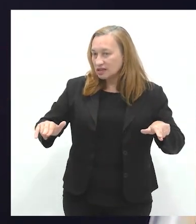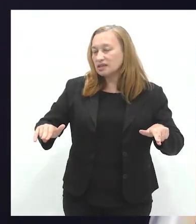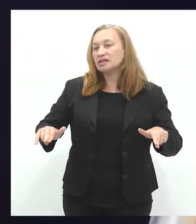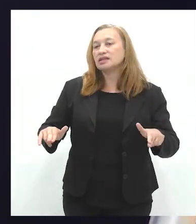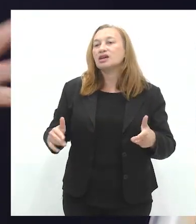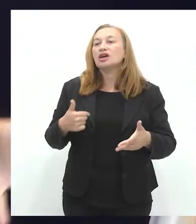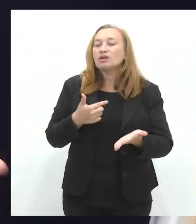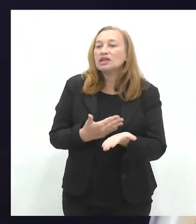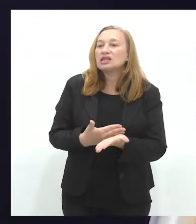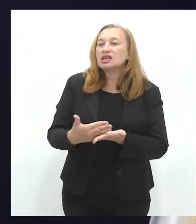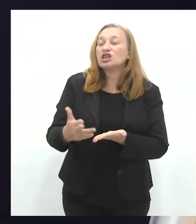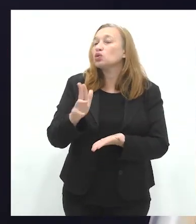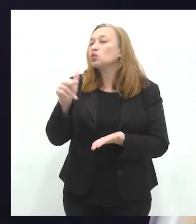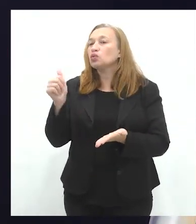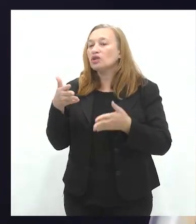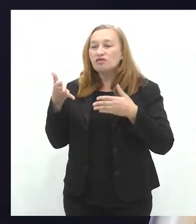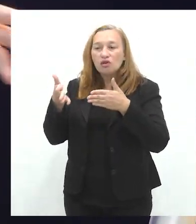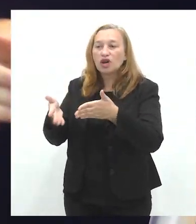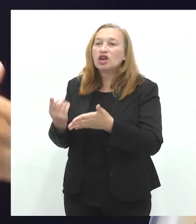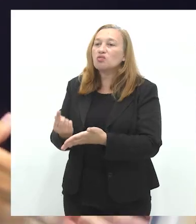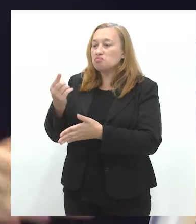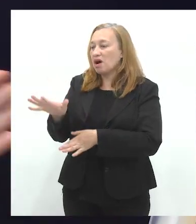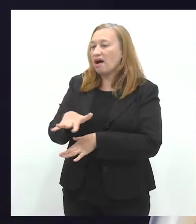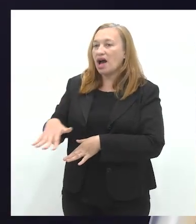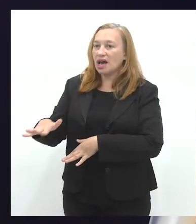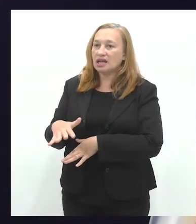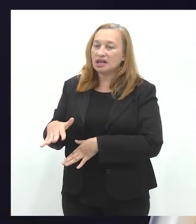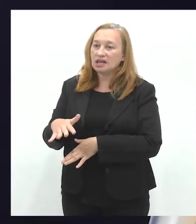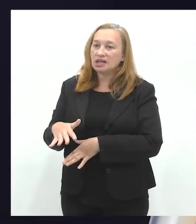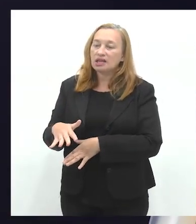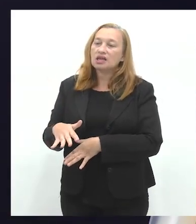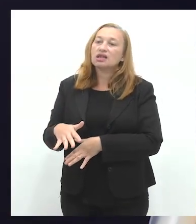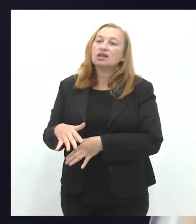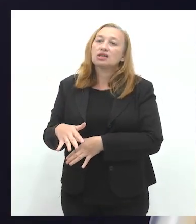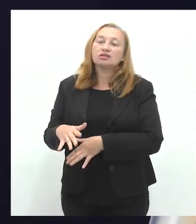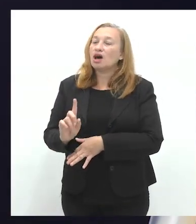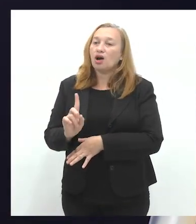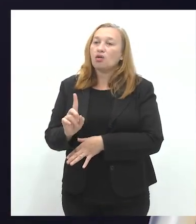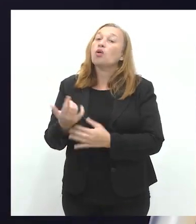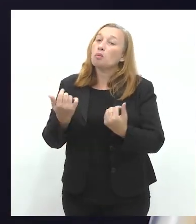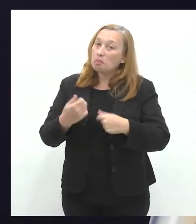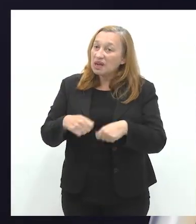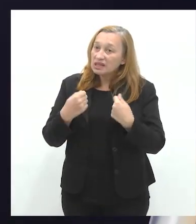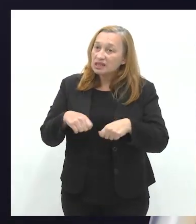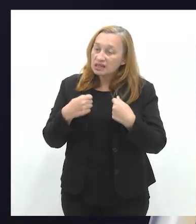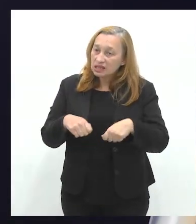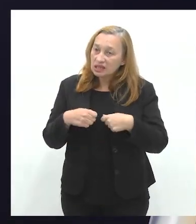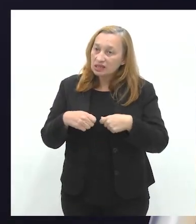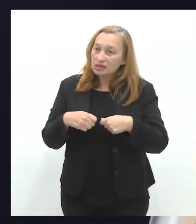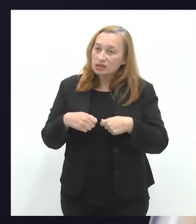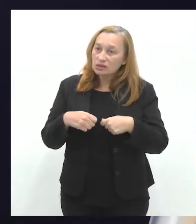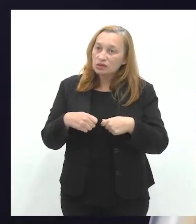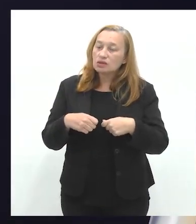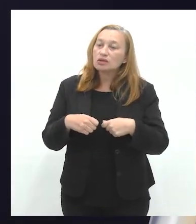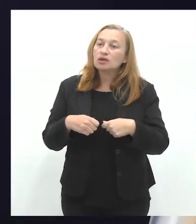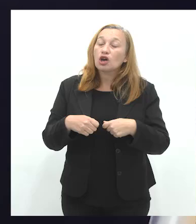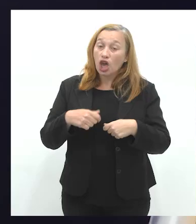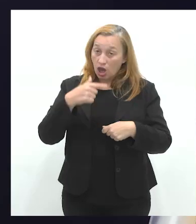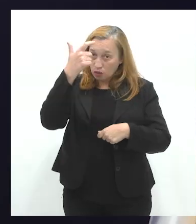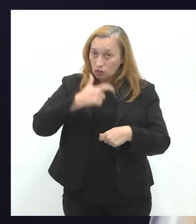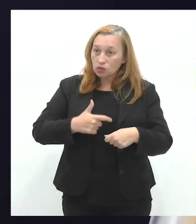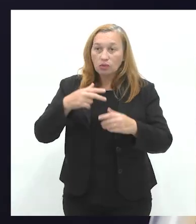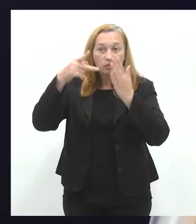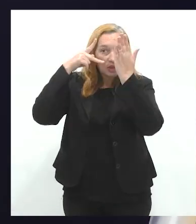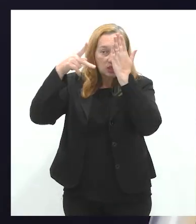ampla. Né? Uhum. Desde quando eu comecei, eu nunca fiquei nichada. Eu ouvia muito isso, você precisa ficar nichada. Eu falei, não, eu sou psicopedagoga.